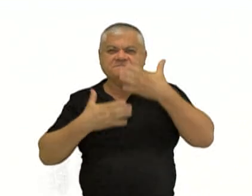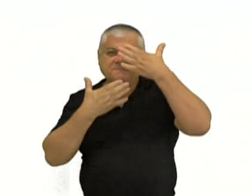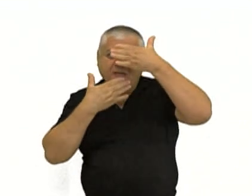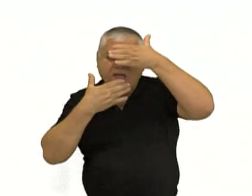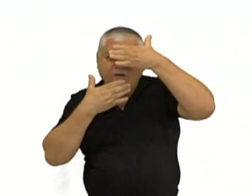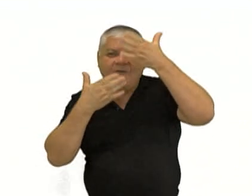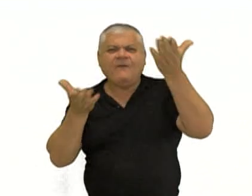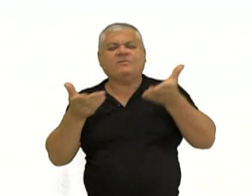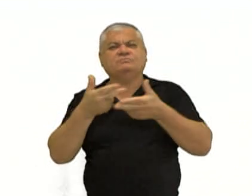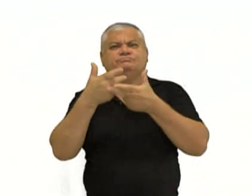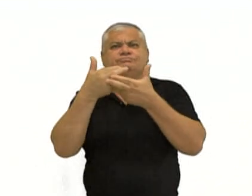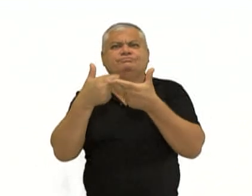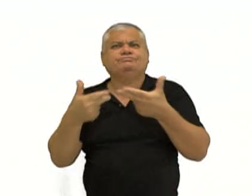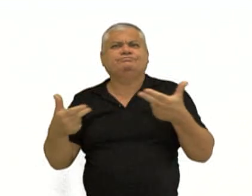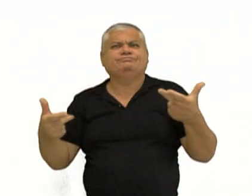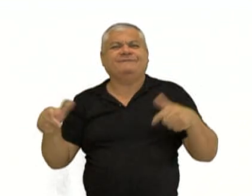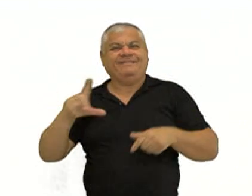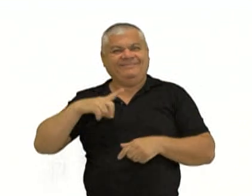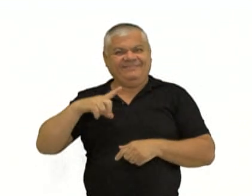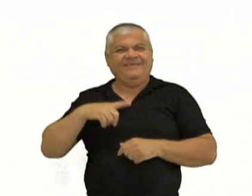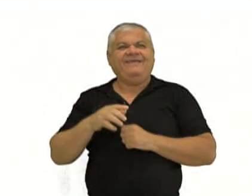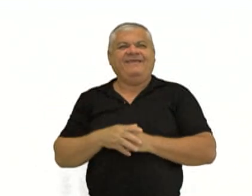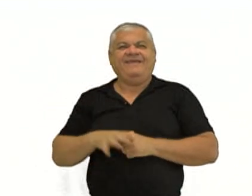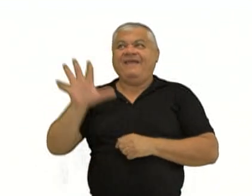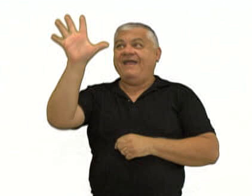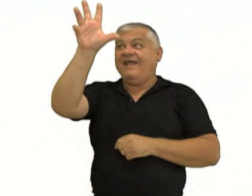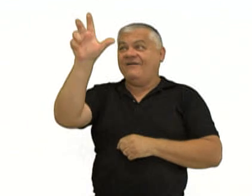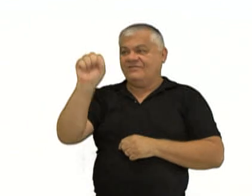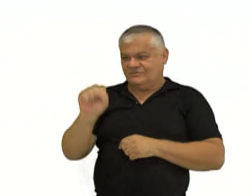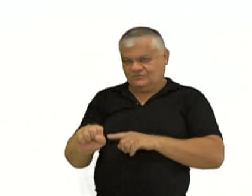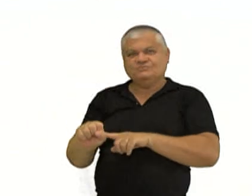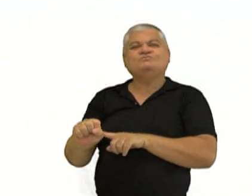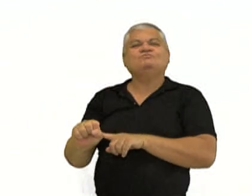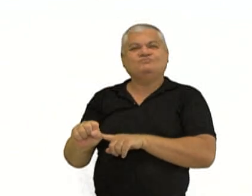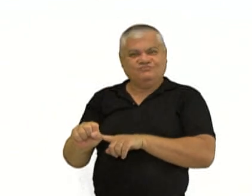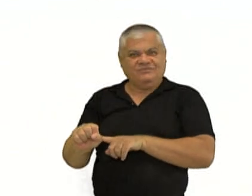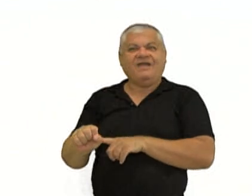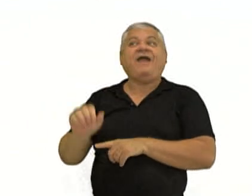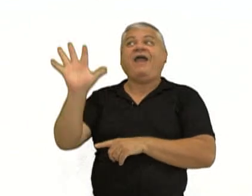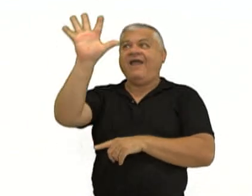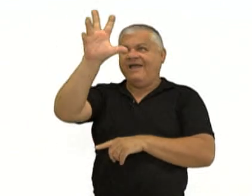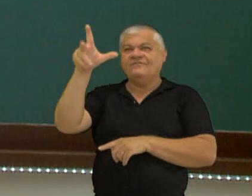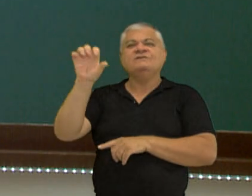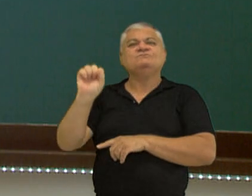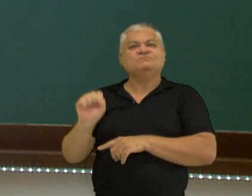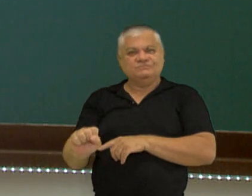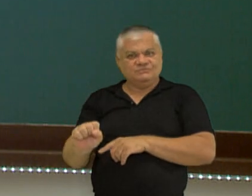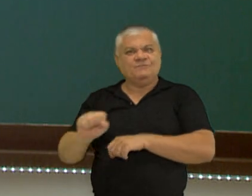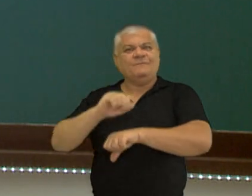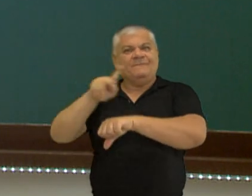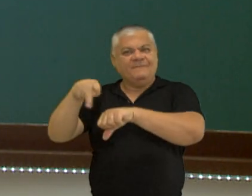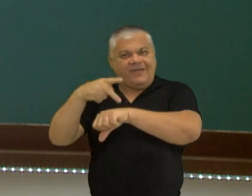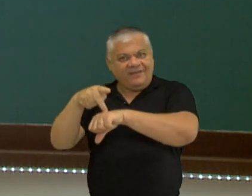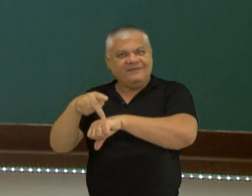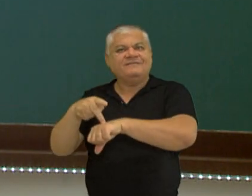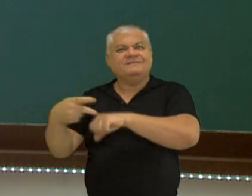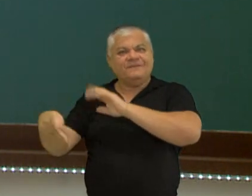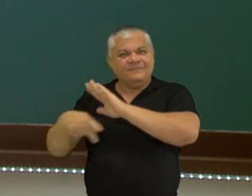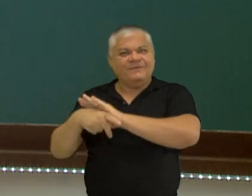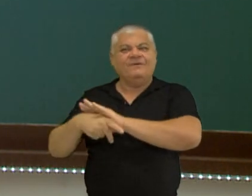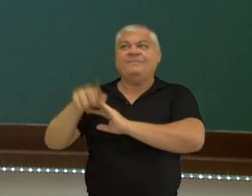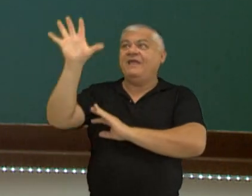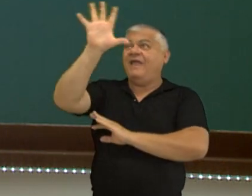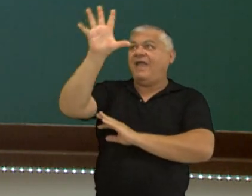são alguns exemplos. África do Sul são alguns exemplos de países do continente